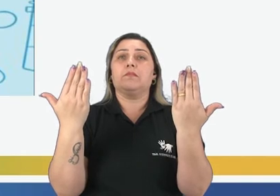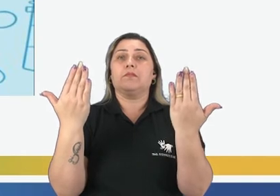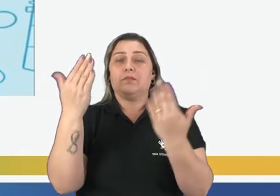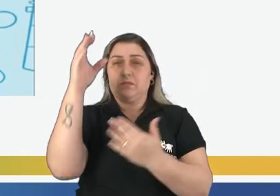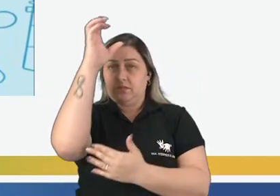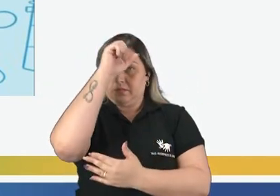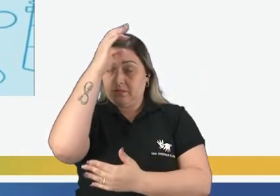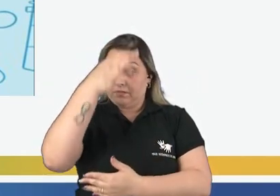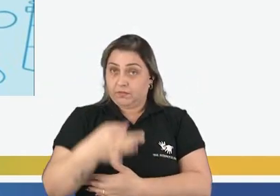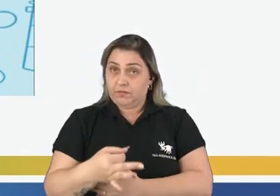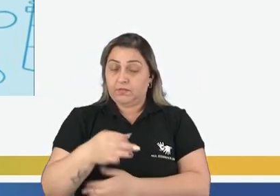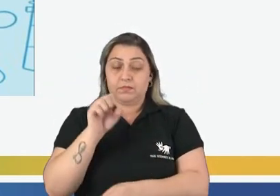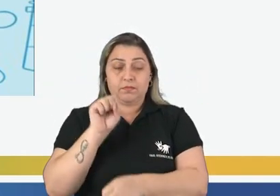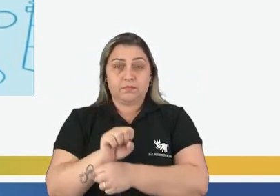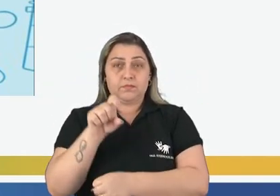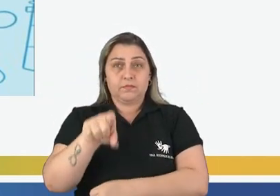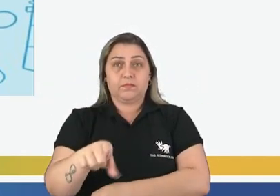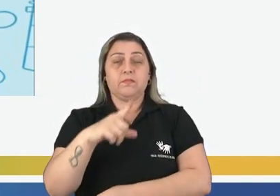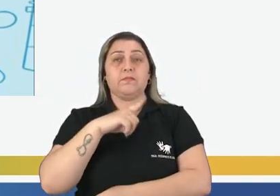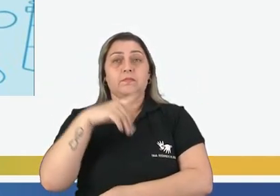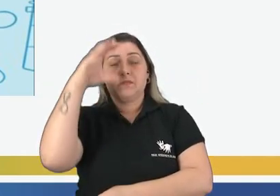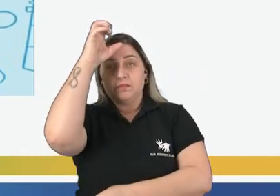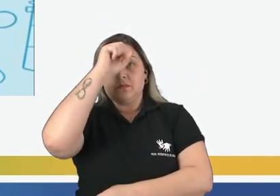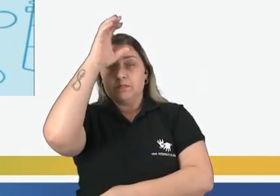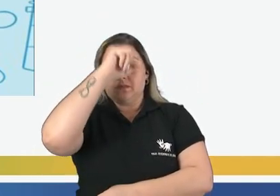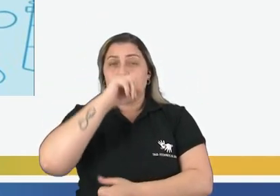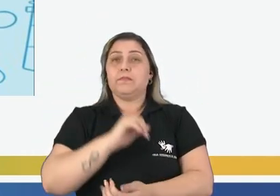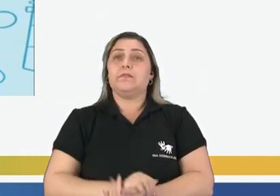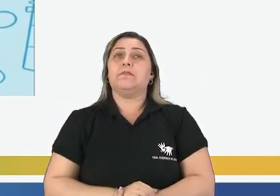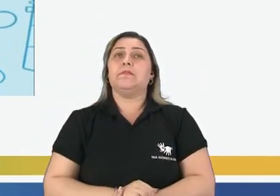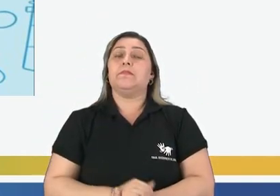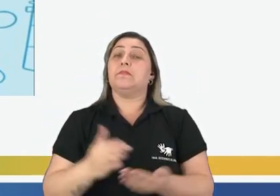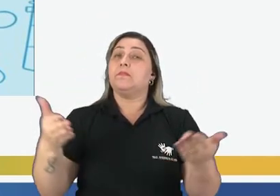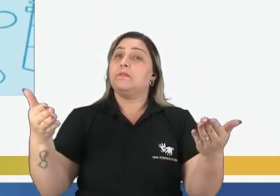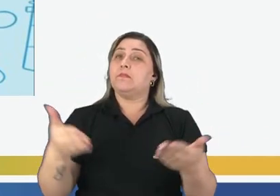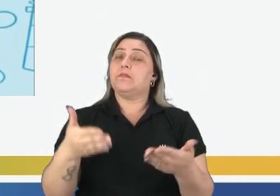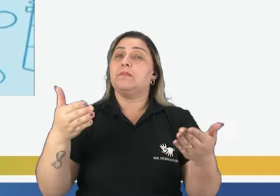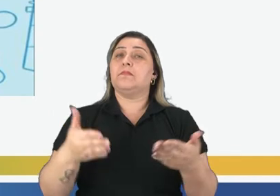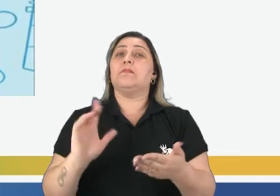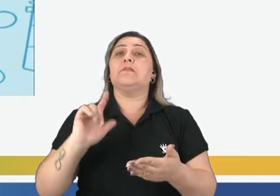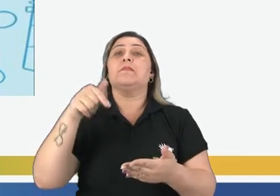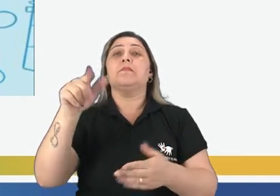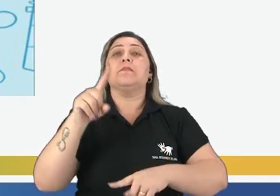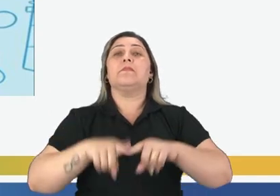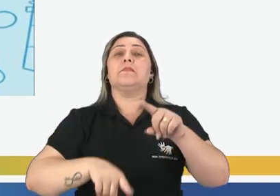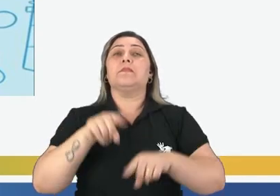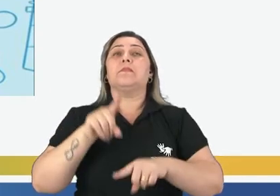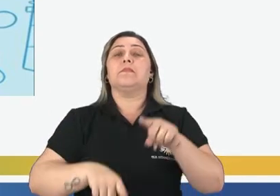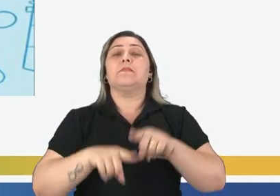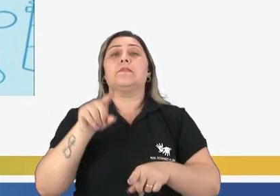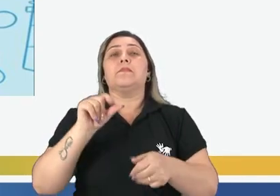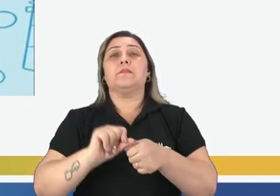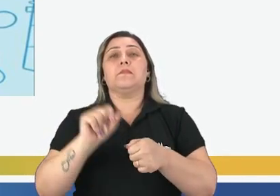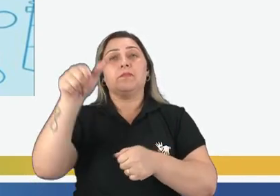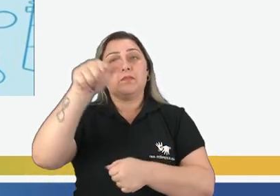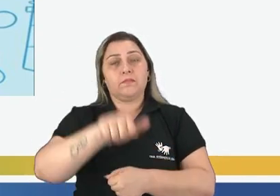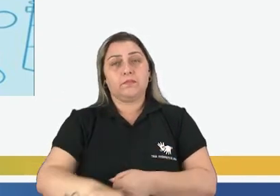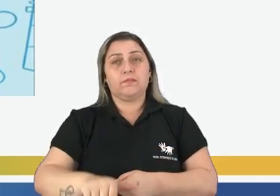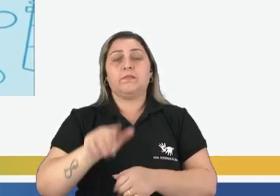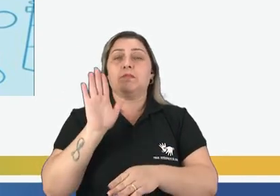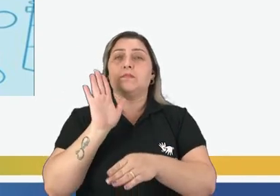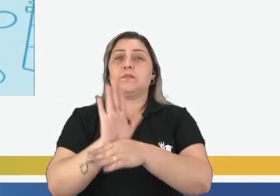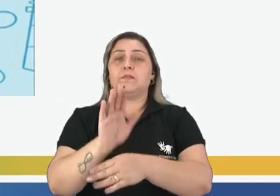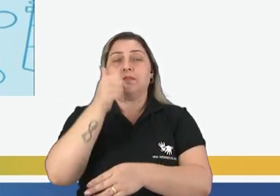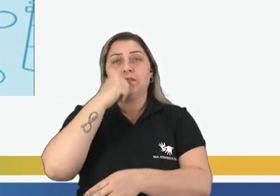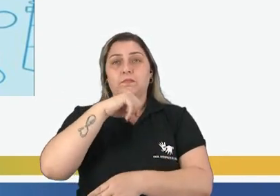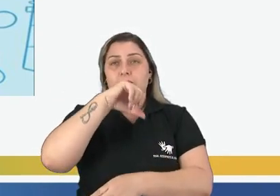Aprenderam direitinho? Espero que vocês tenham aprendido muito. E agora peguem outro objeto e façam novamente com a